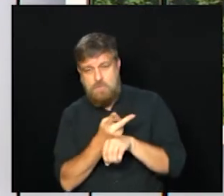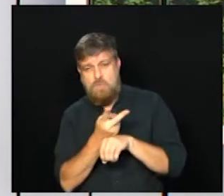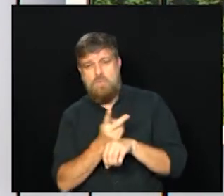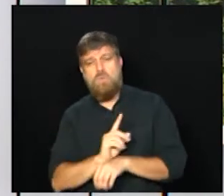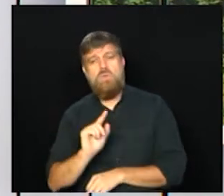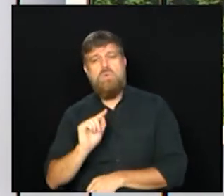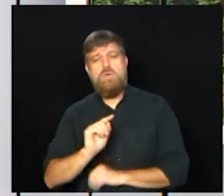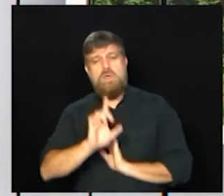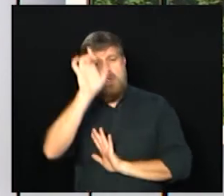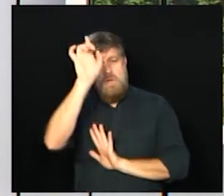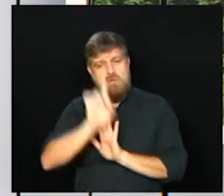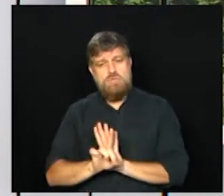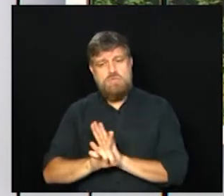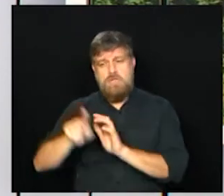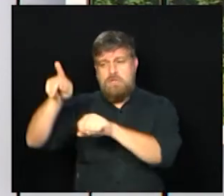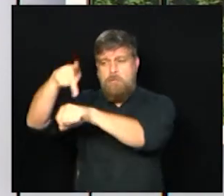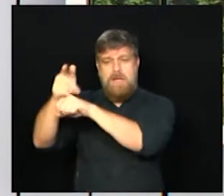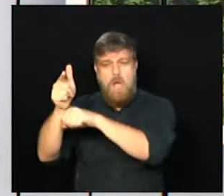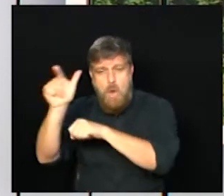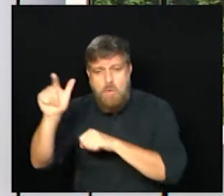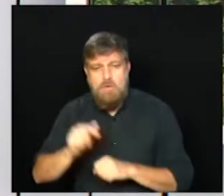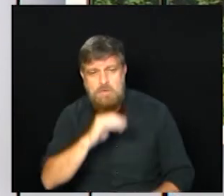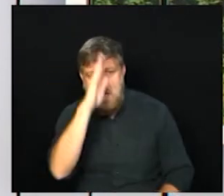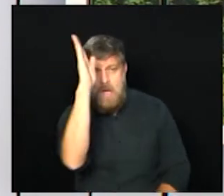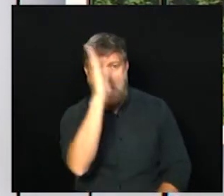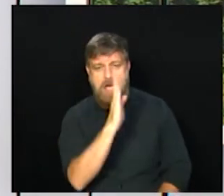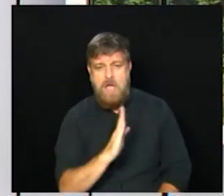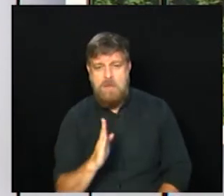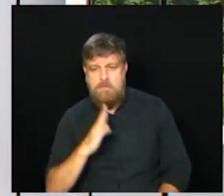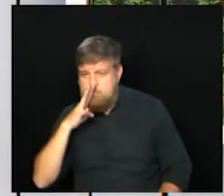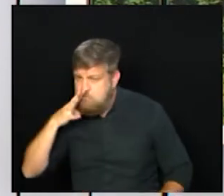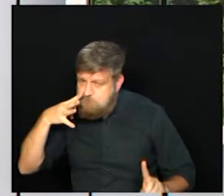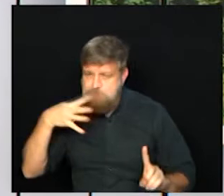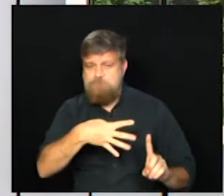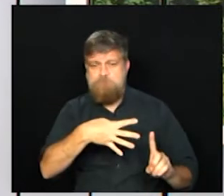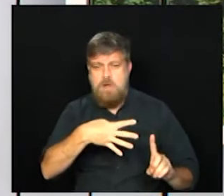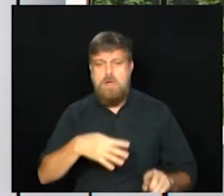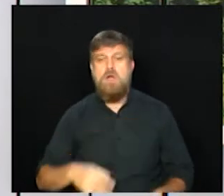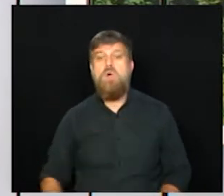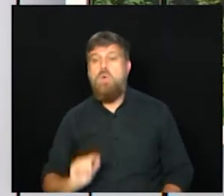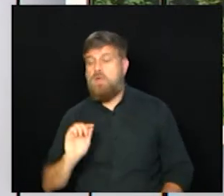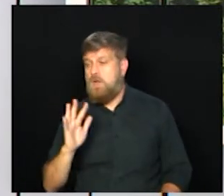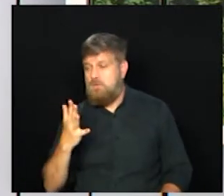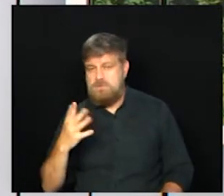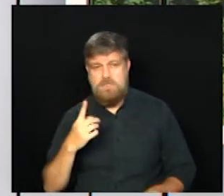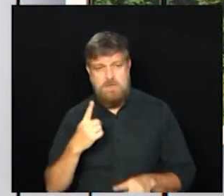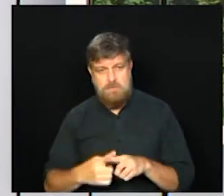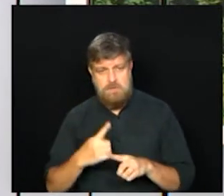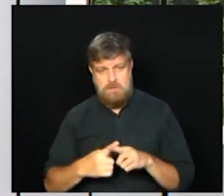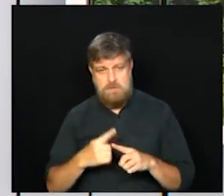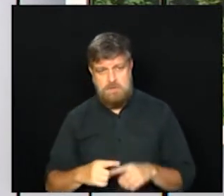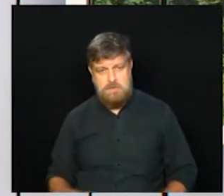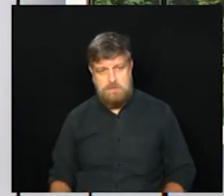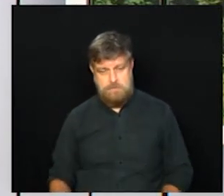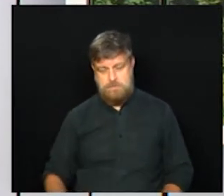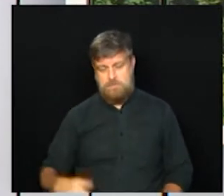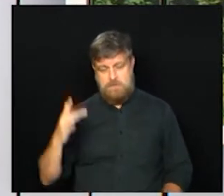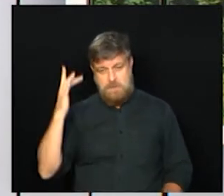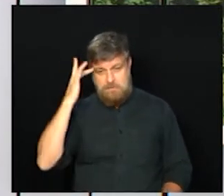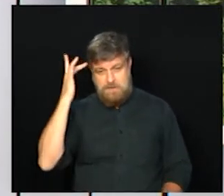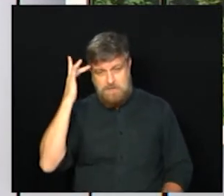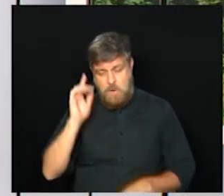o direito internacional e o Brasil foi condenado. Isso é importante, o Estado brasileiro, porque há essa